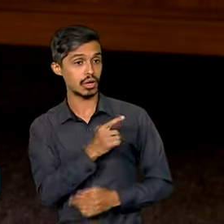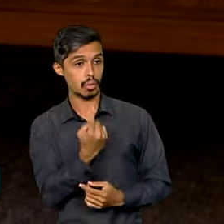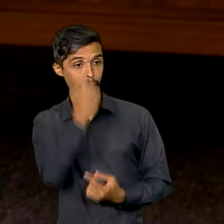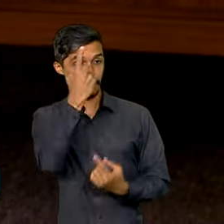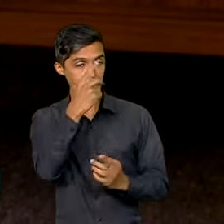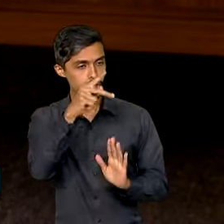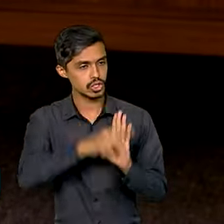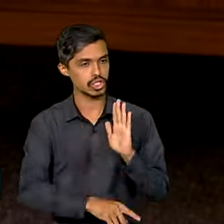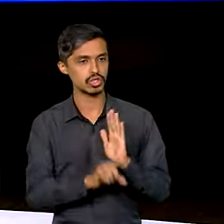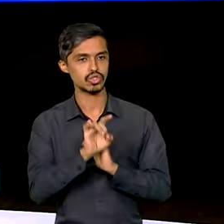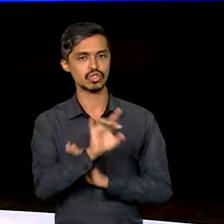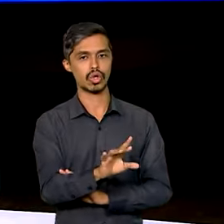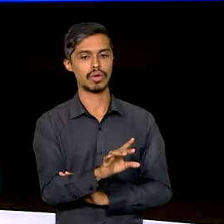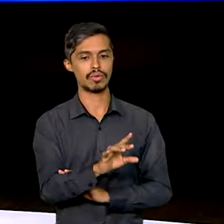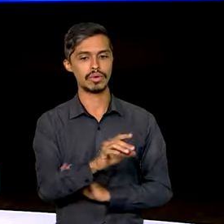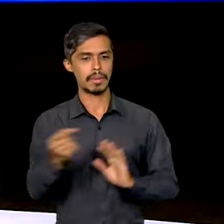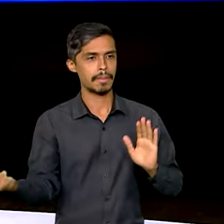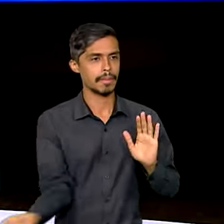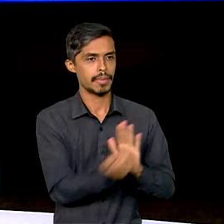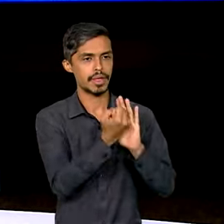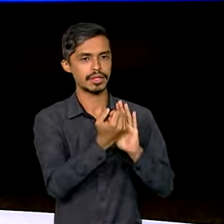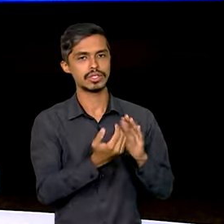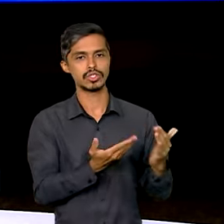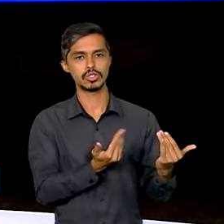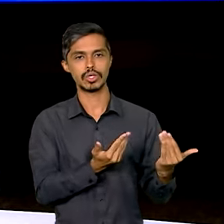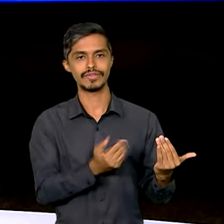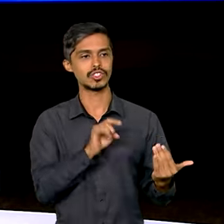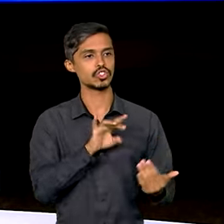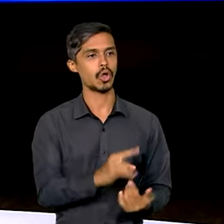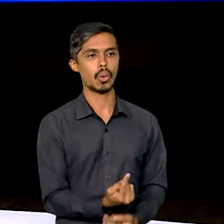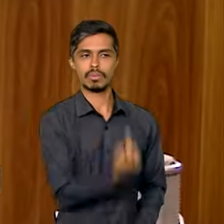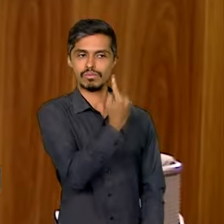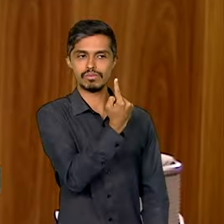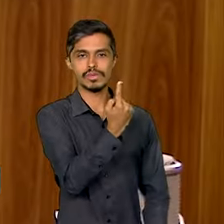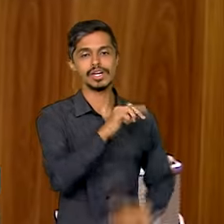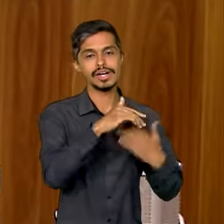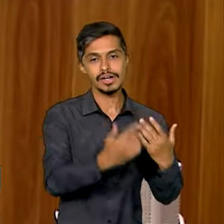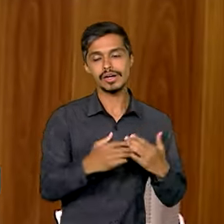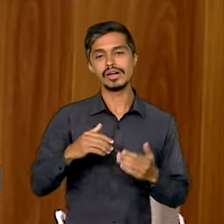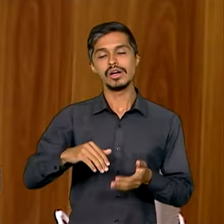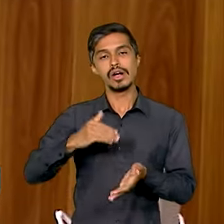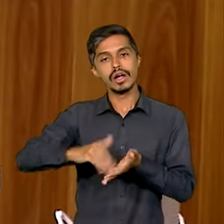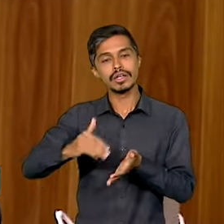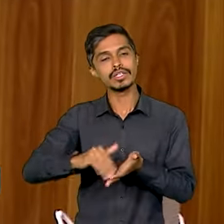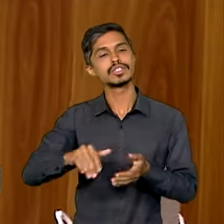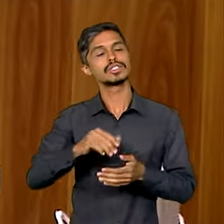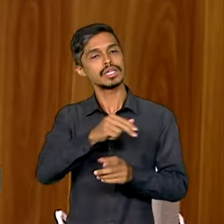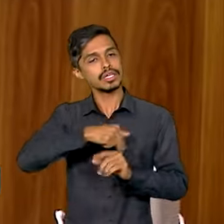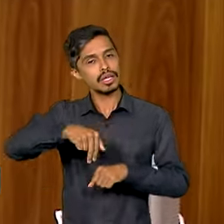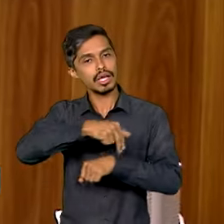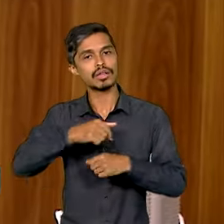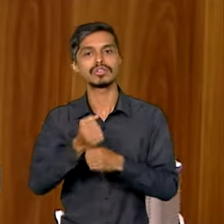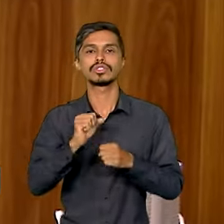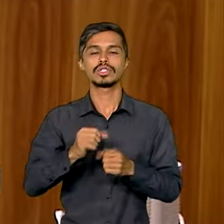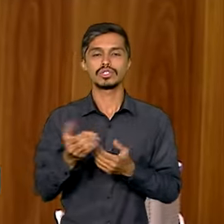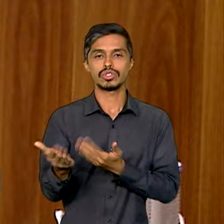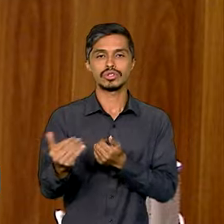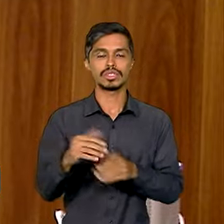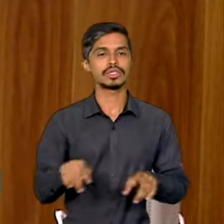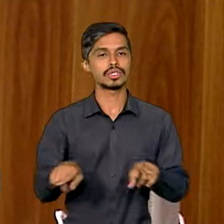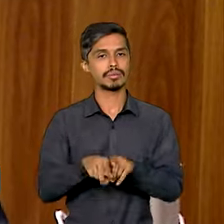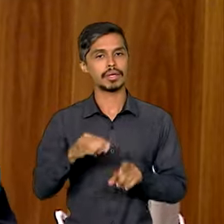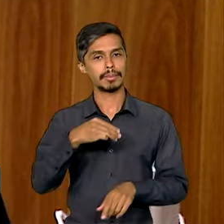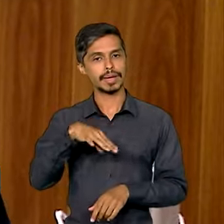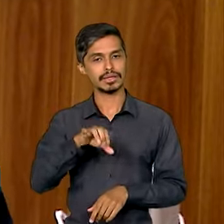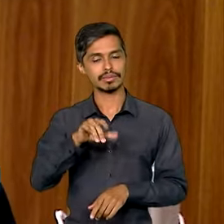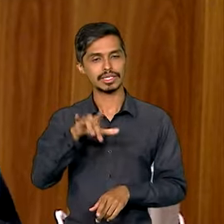só, com carimbo da juventude, sob a coordenação da Secretaria Nacional da Juventude e do ministro Márcio Macedo.